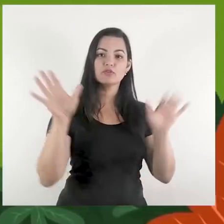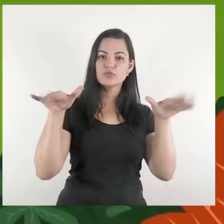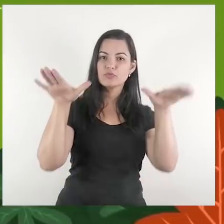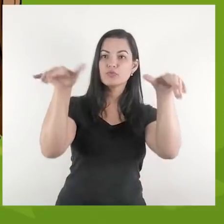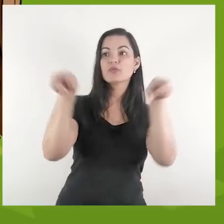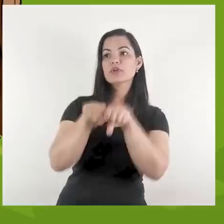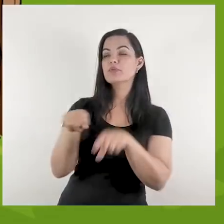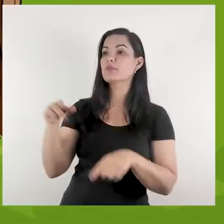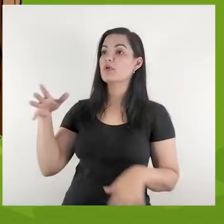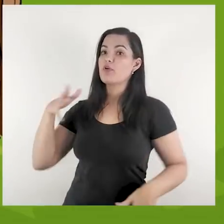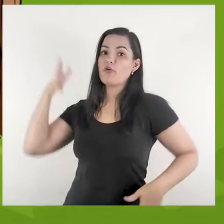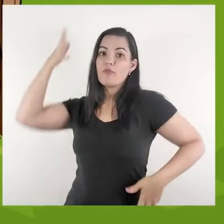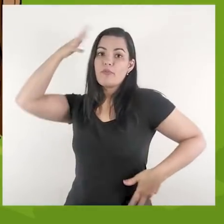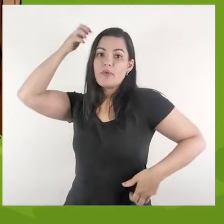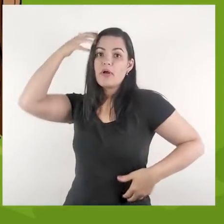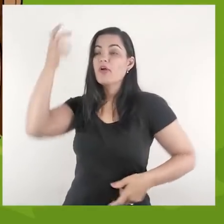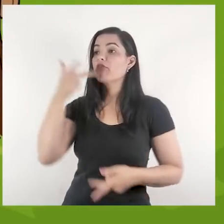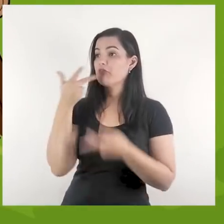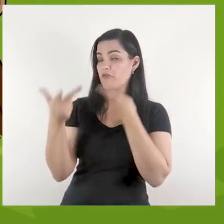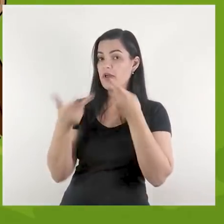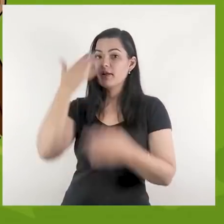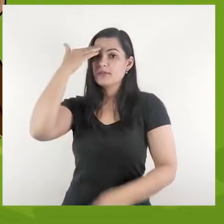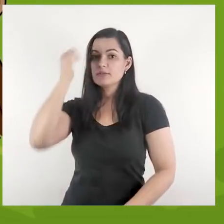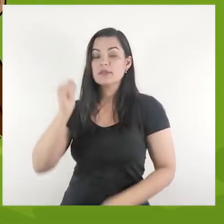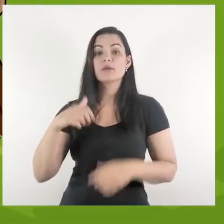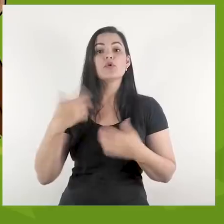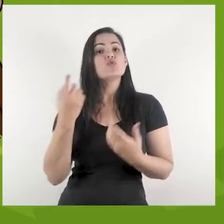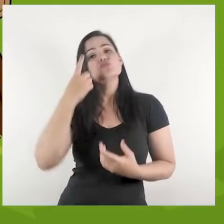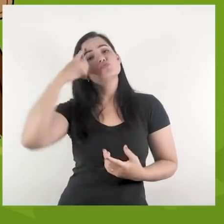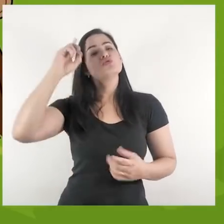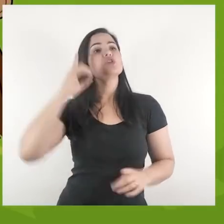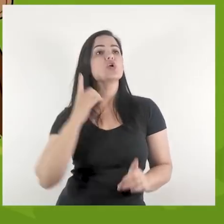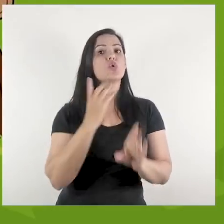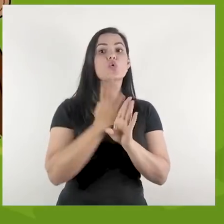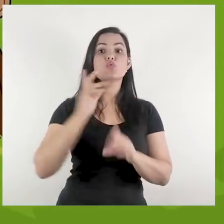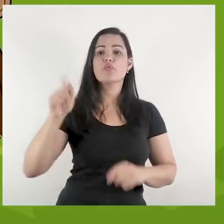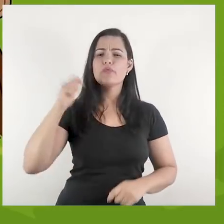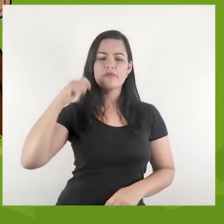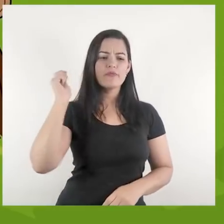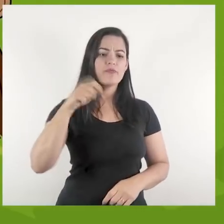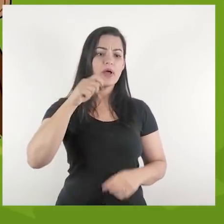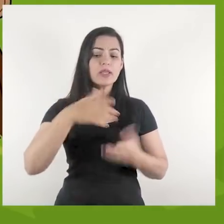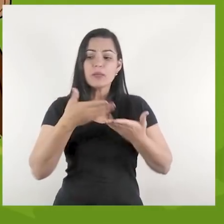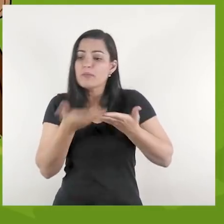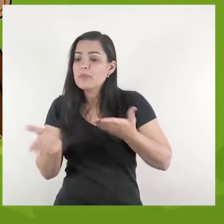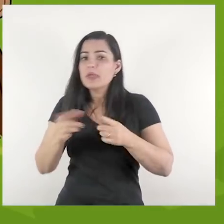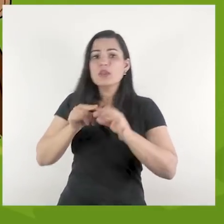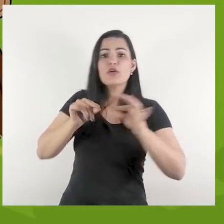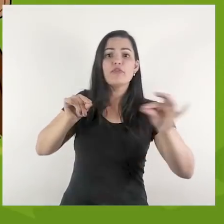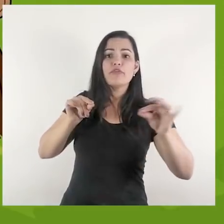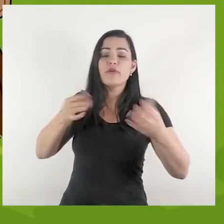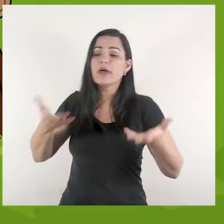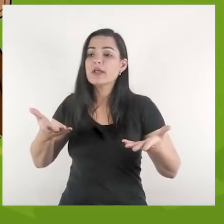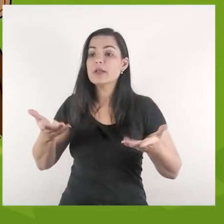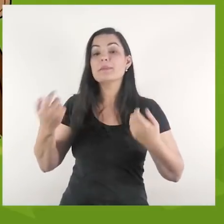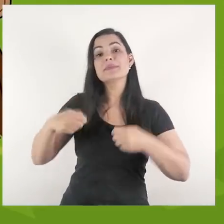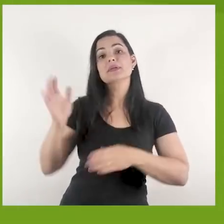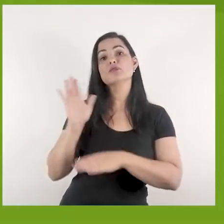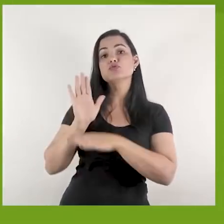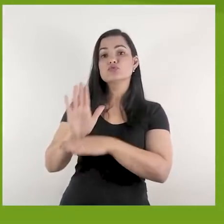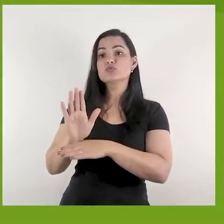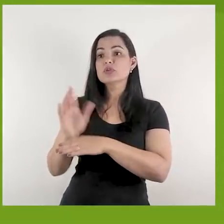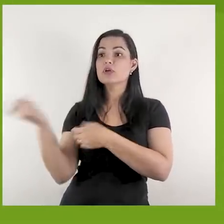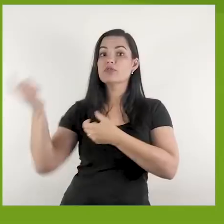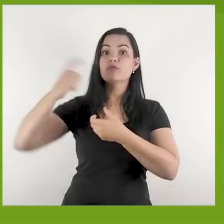falante. Um dia eles encontraram uma fada que tinha perdido a varinha de condão e precisava de ajuda para voltar pro reino de Faz de